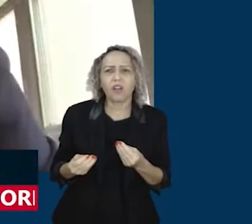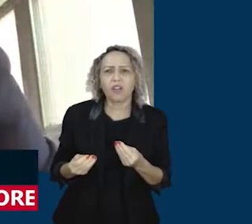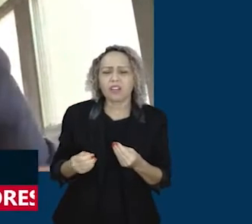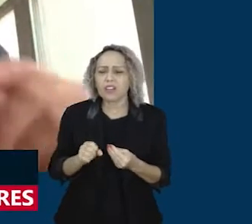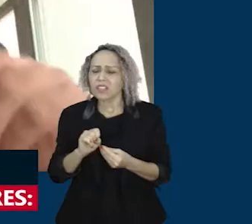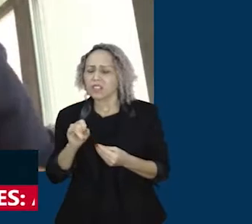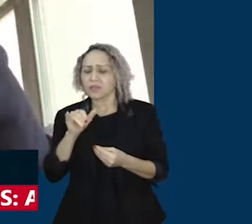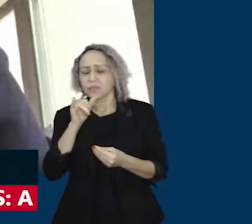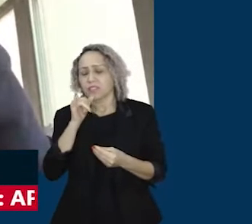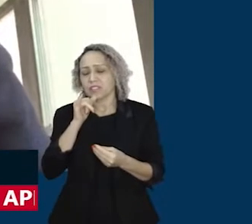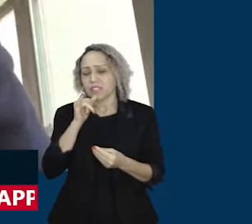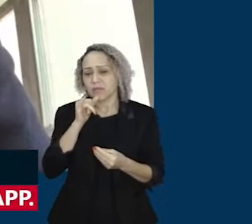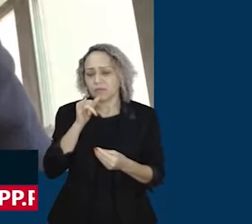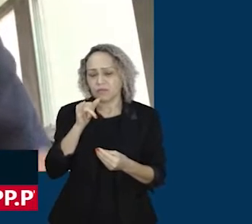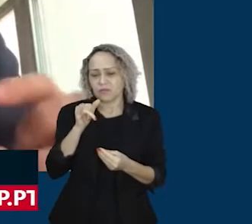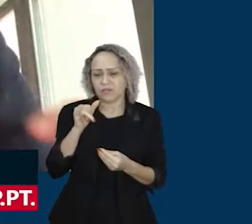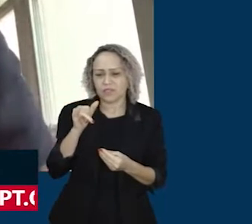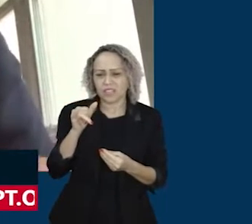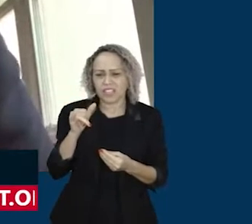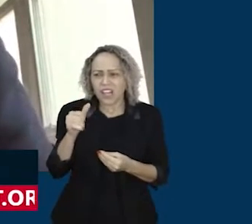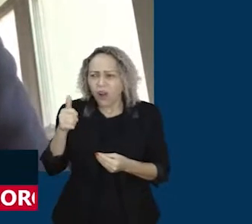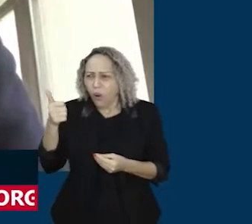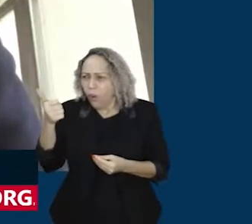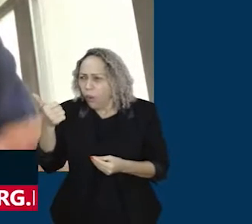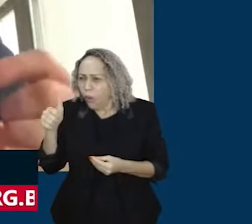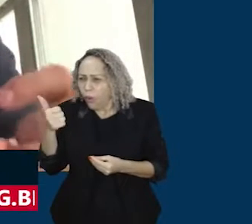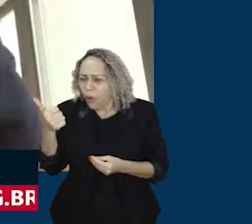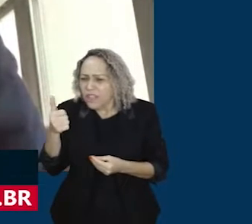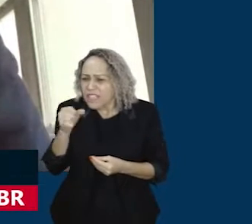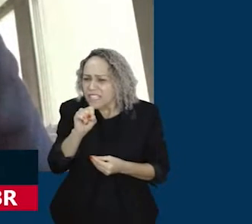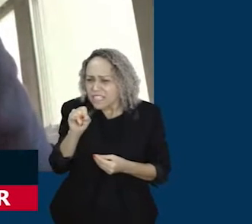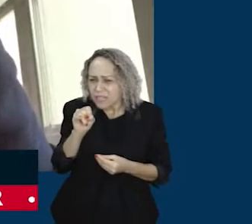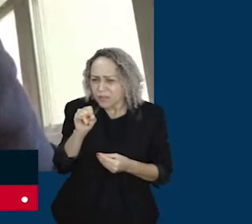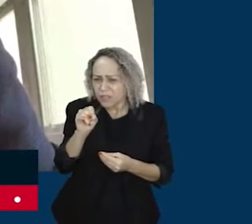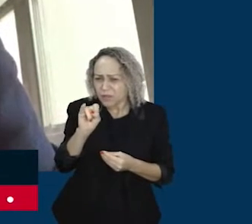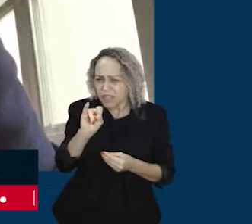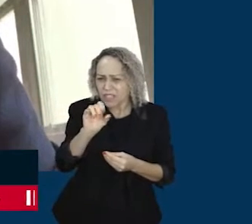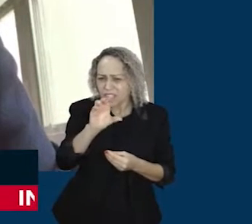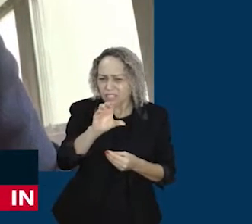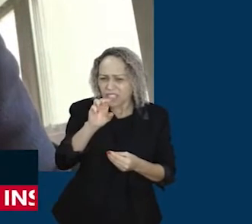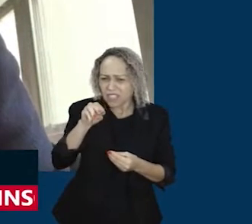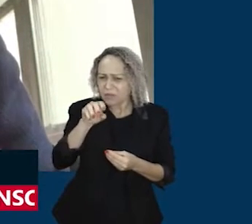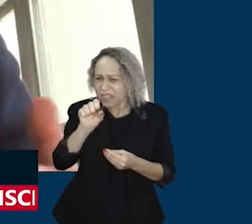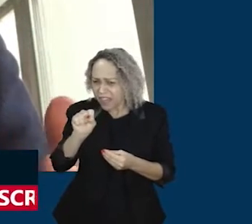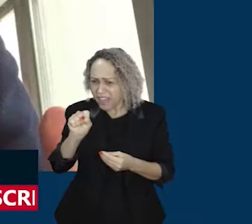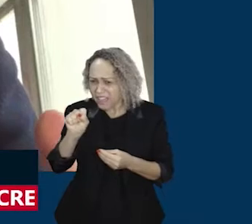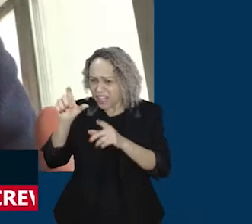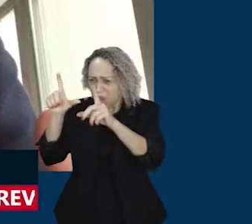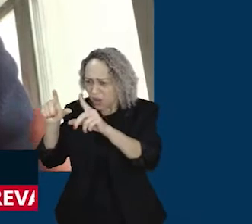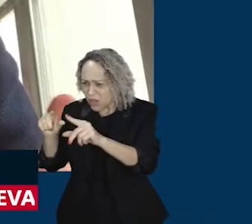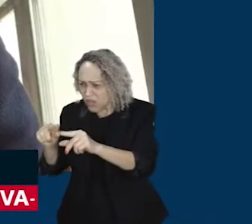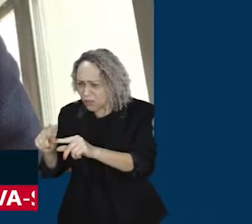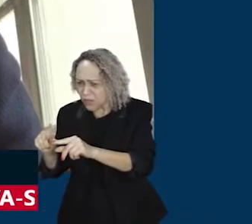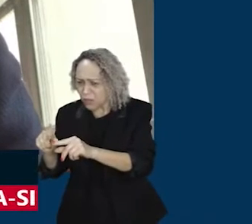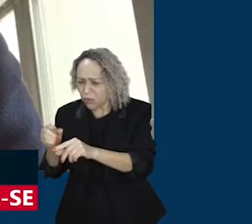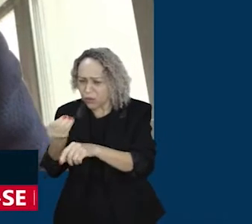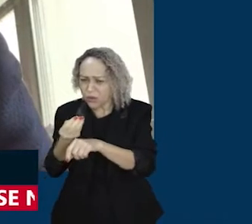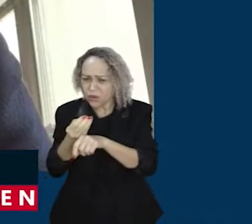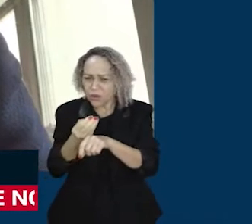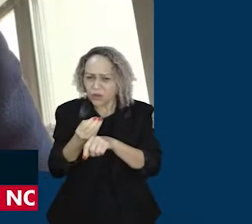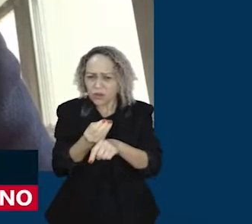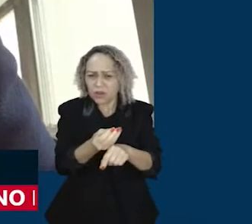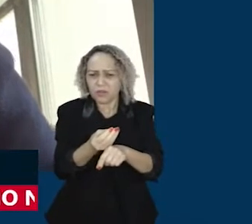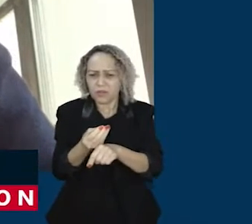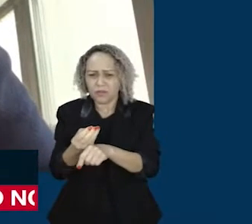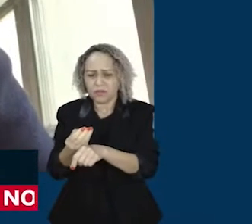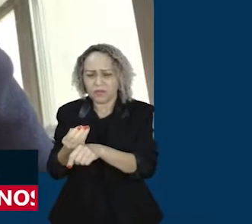hospital regional, o hospital estadual, a escola, a segurança pública. E aí o cidadão que defende o Estado